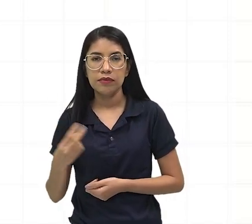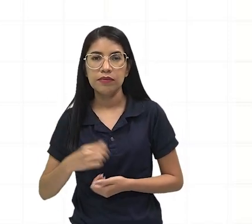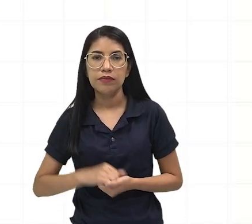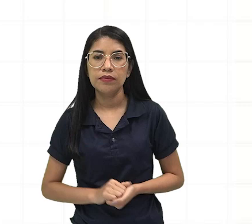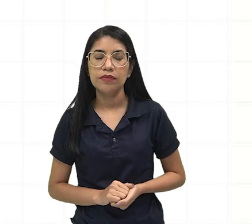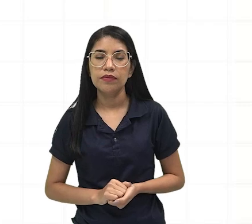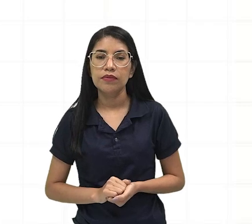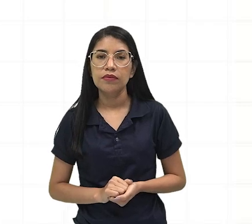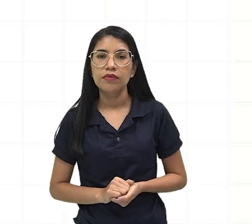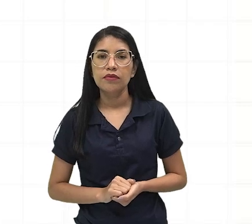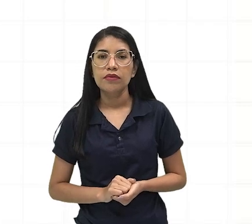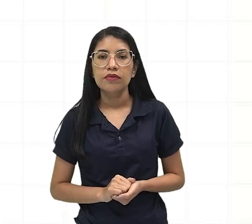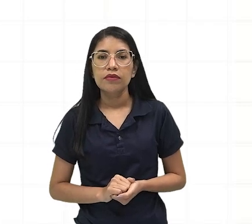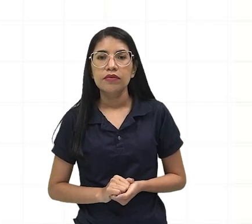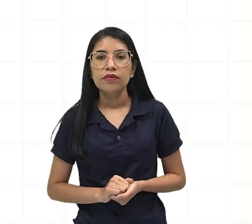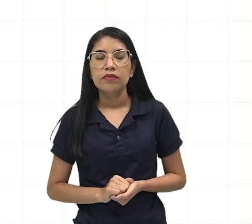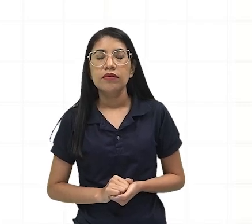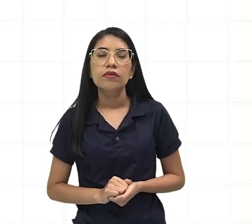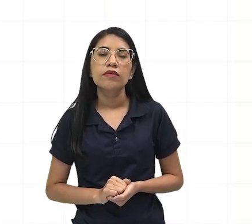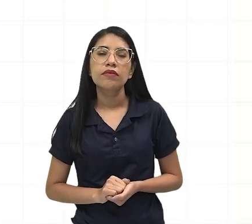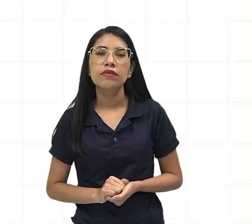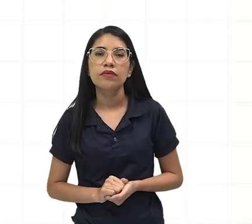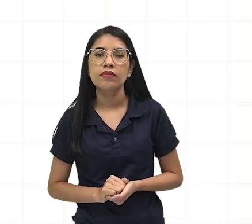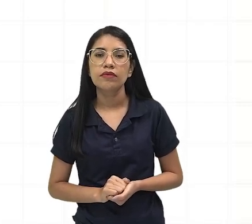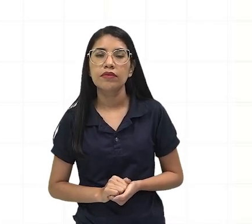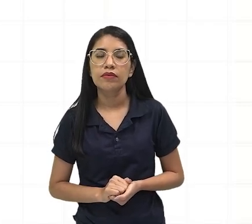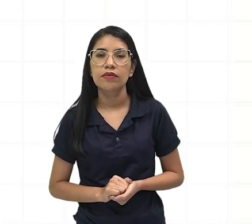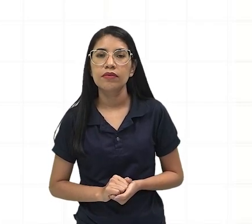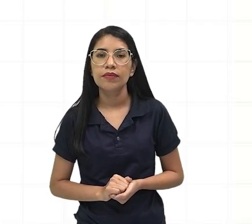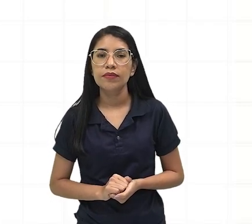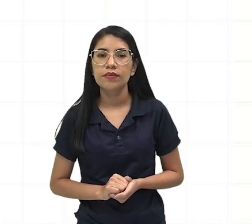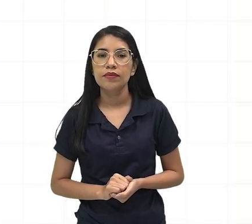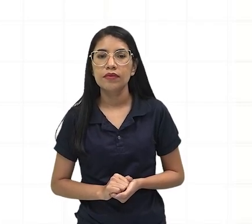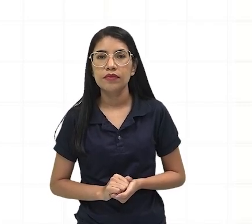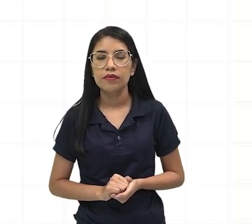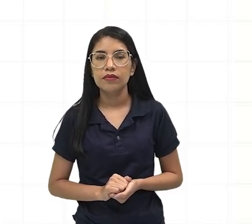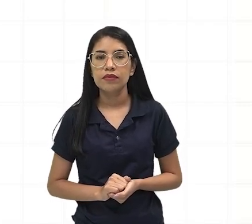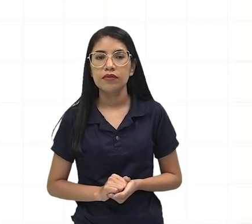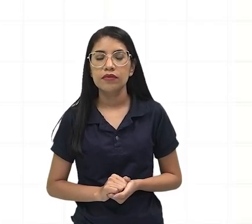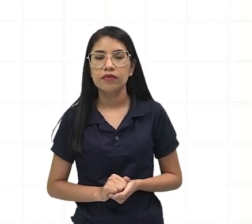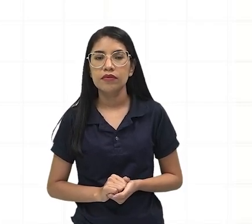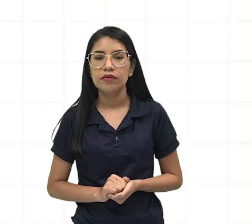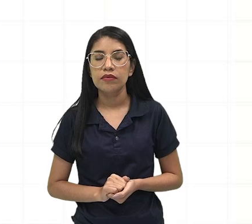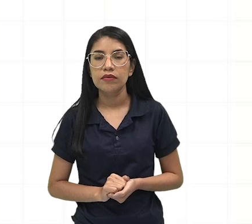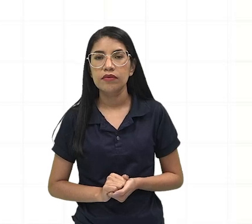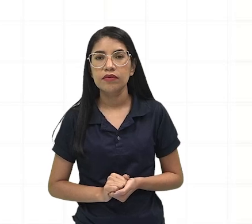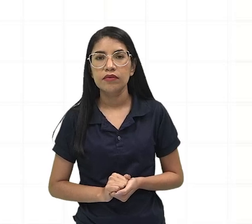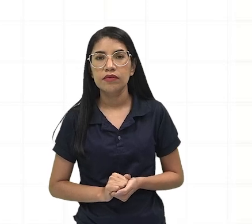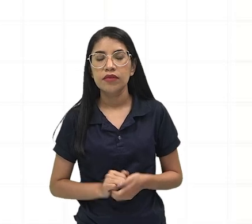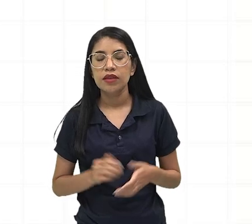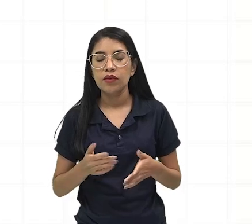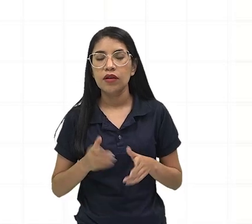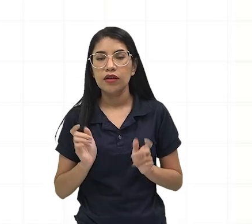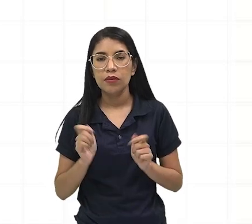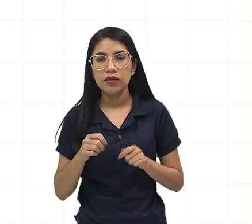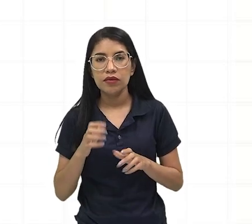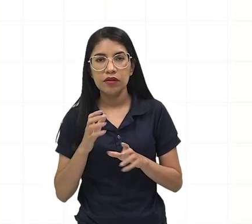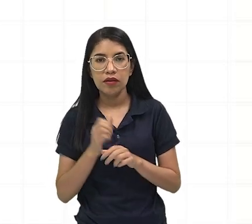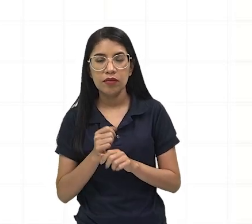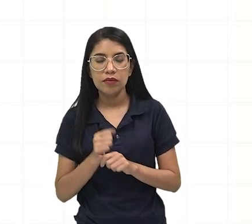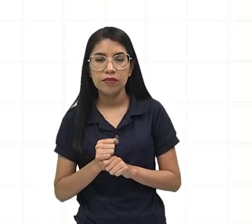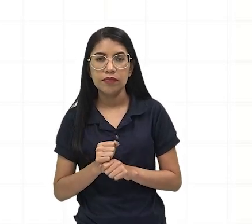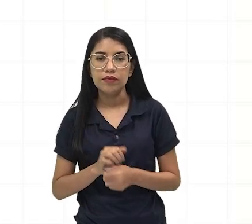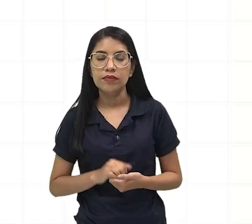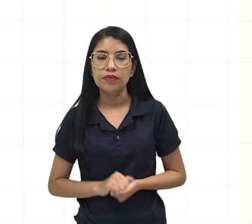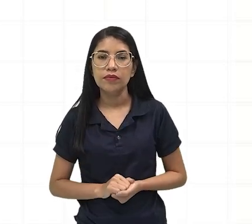petróleo igual a 42. Então, nós vamos conseguir aqui já usar alguma